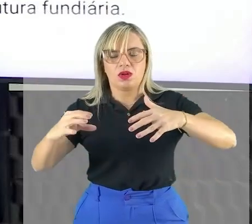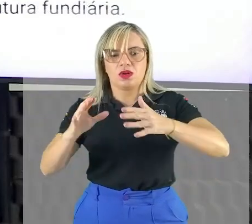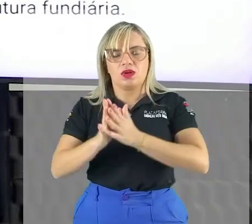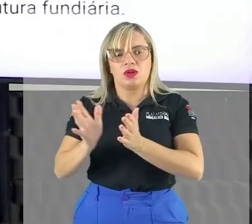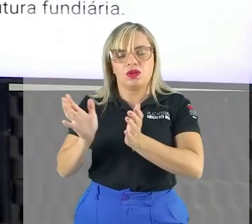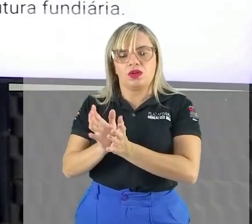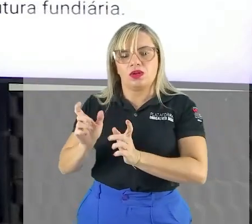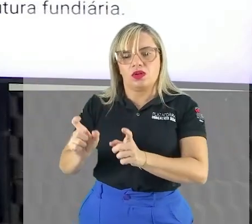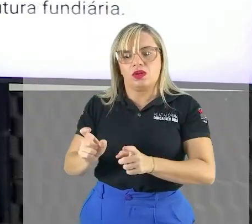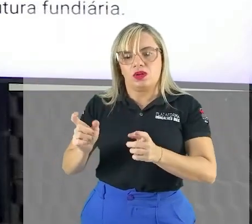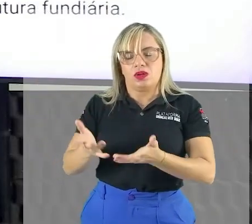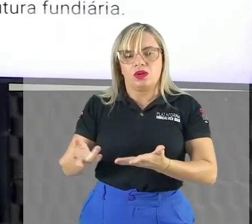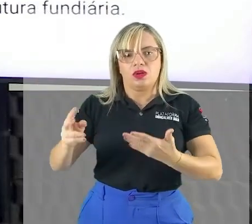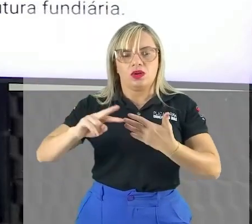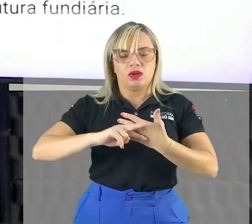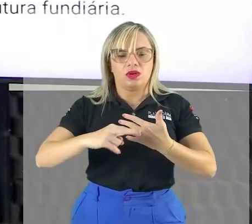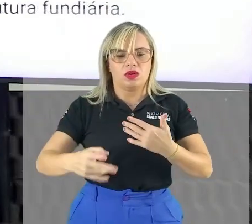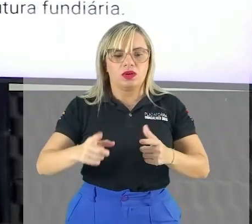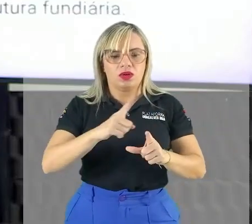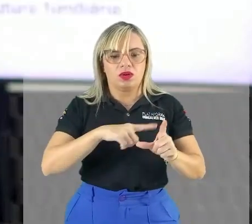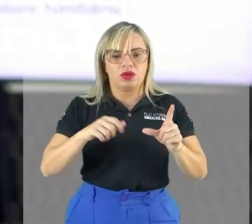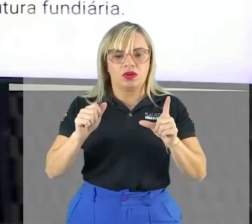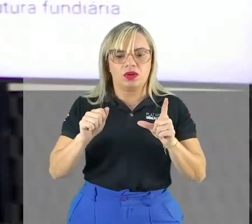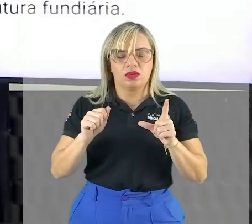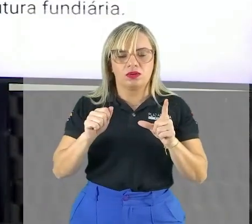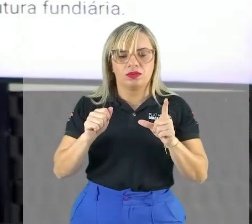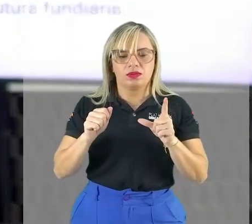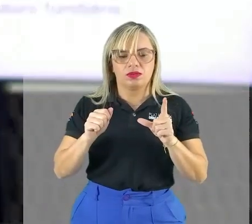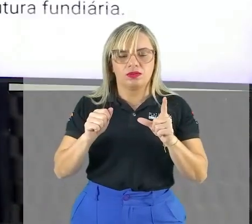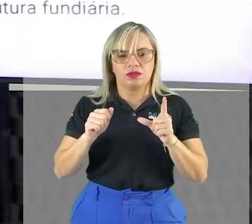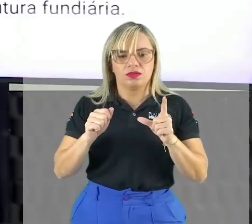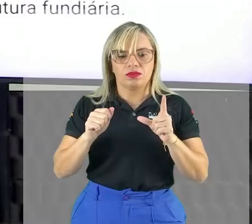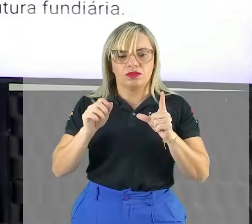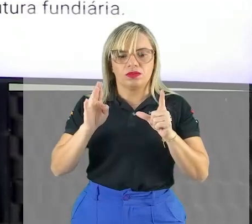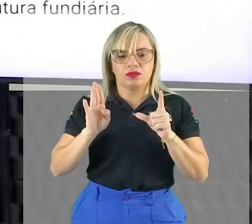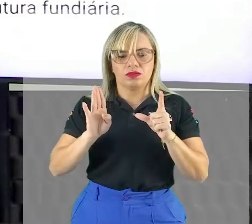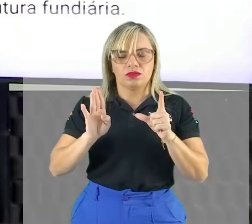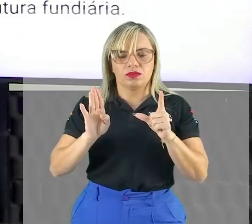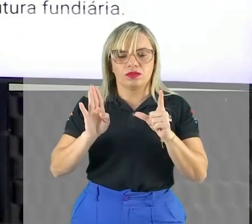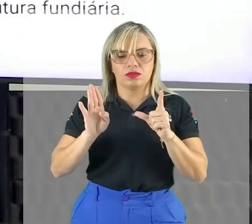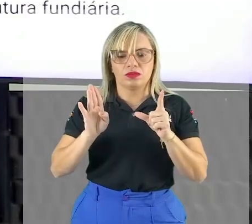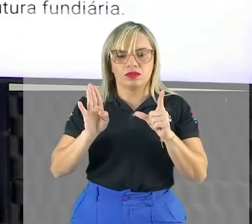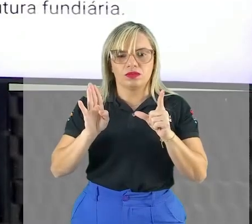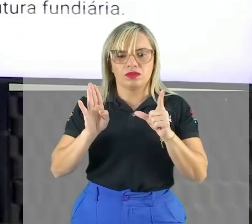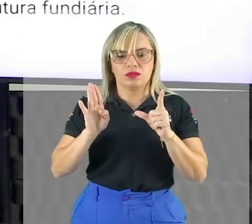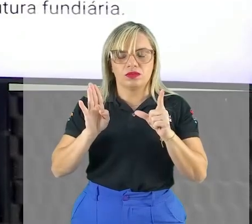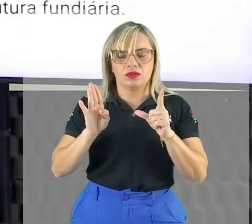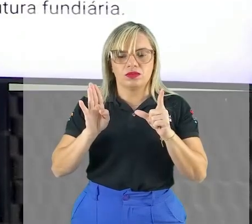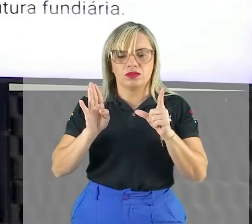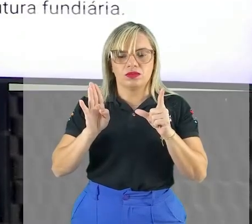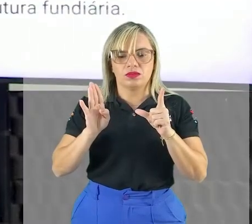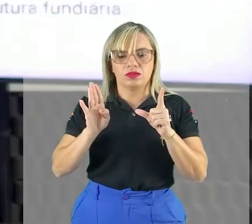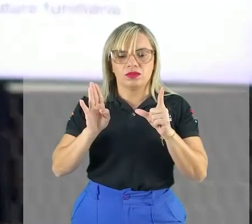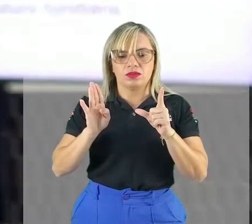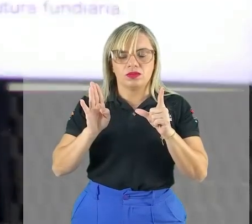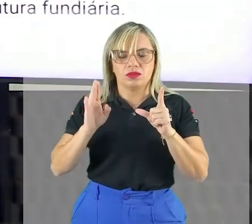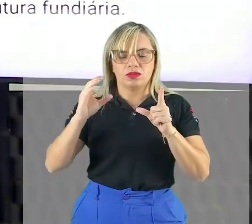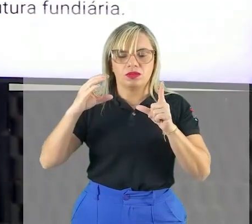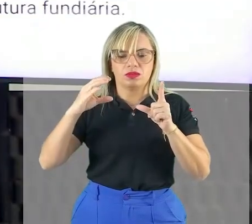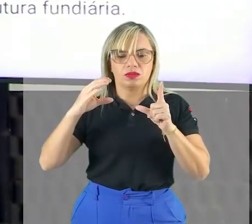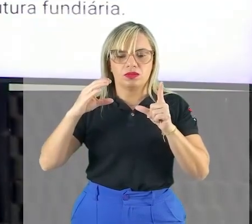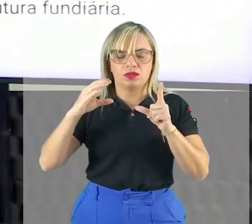em quê? A. Crescimento do trabalho de escravo. Letra B. Desenvolvimento da vida urbana.